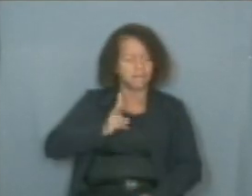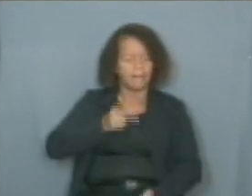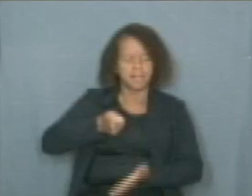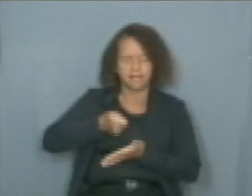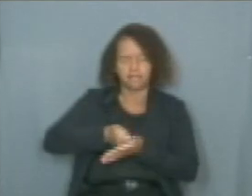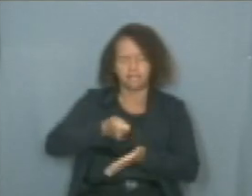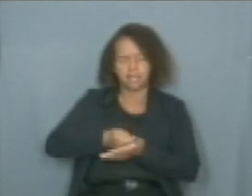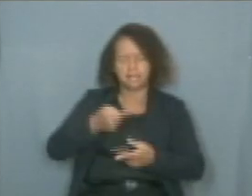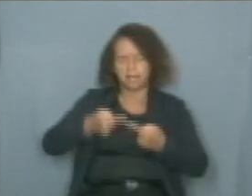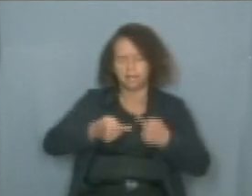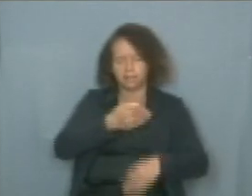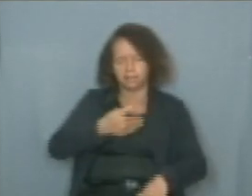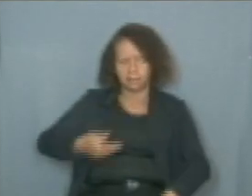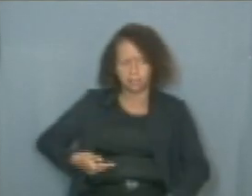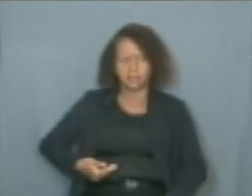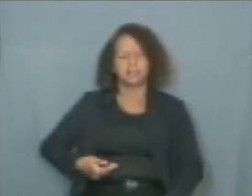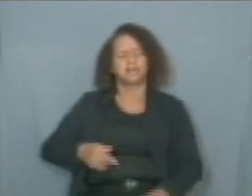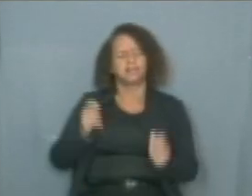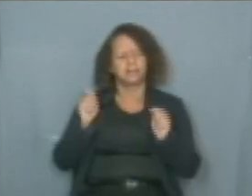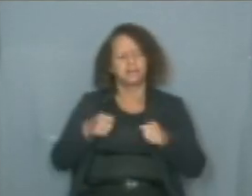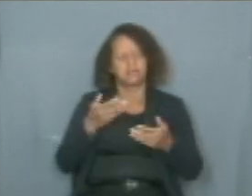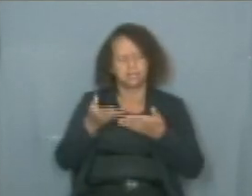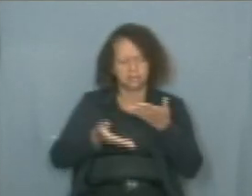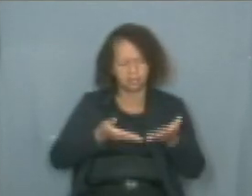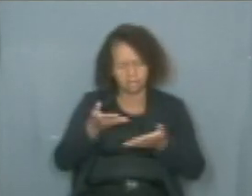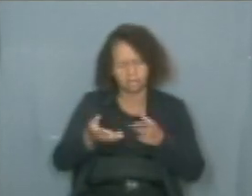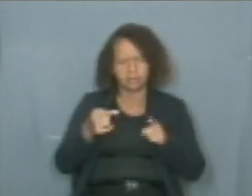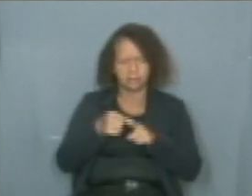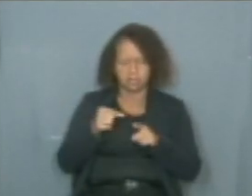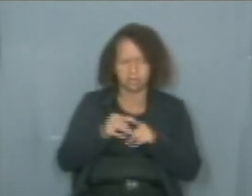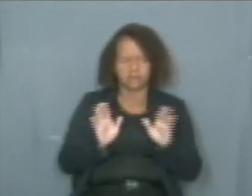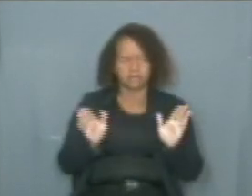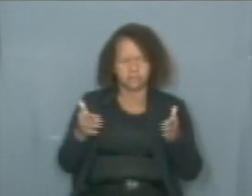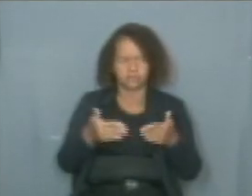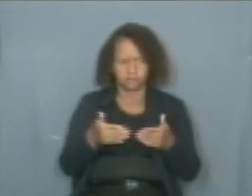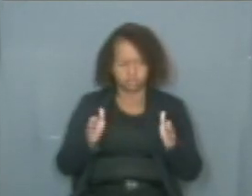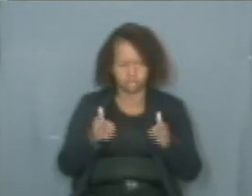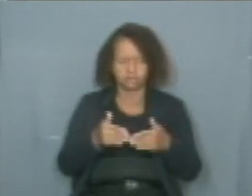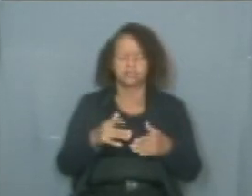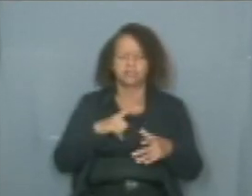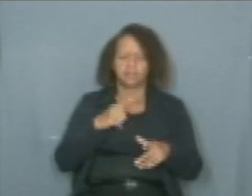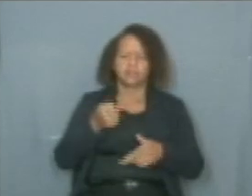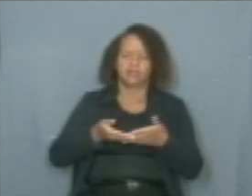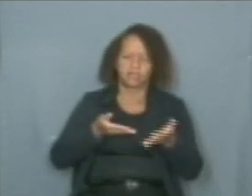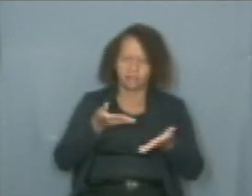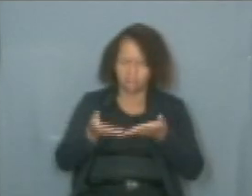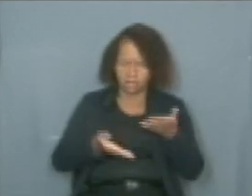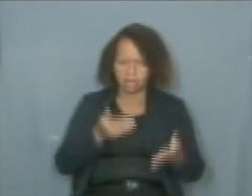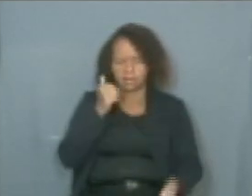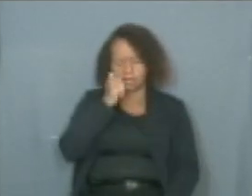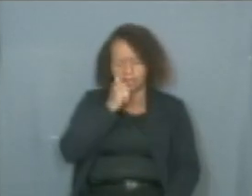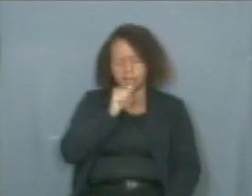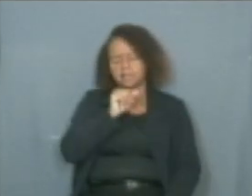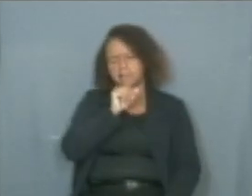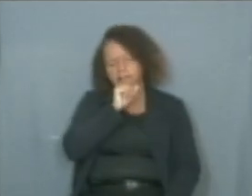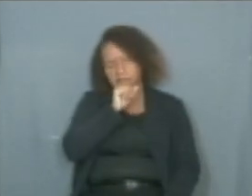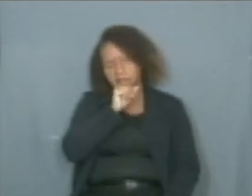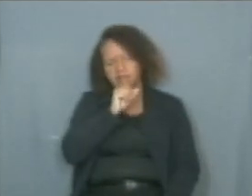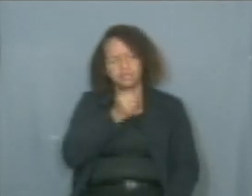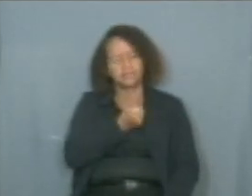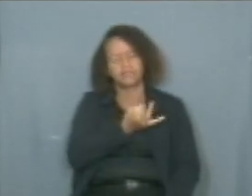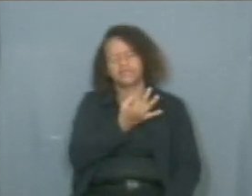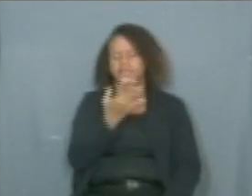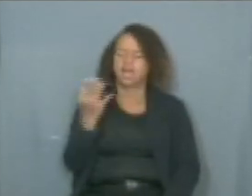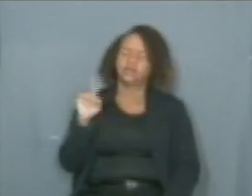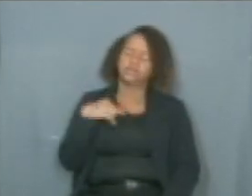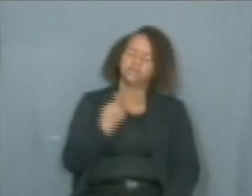com políticas públicas que possam atender a comunidade autista, possam atender as mães. São vários